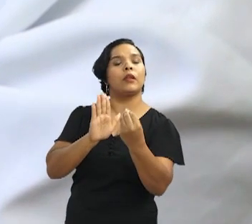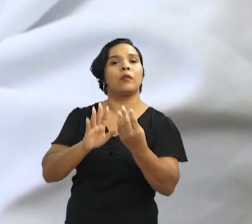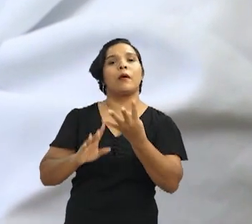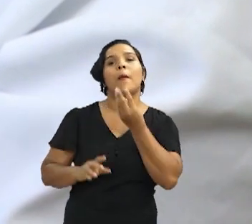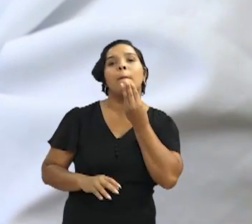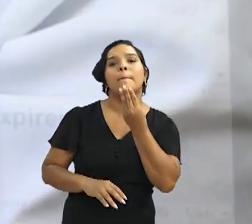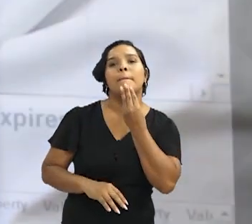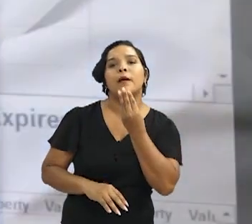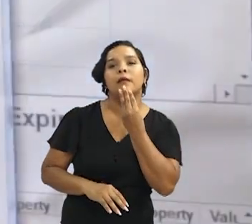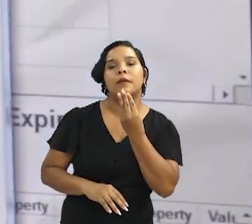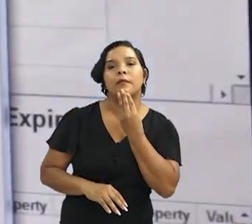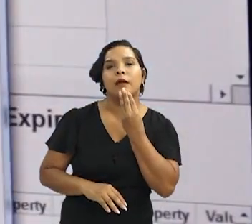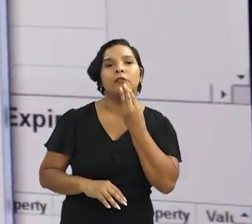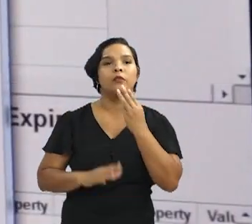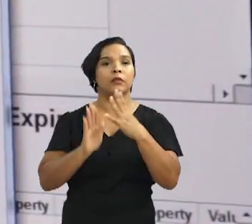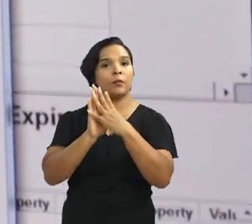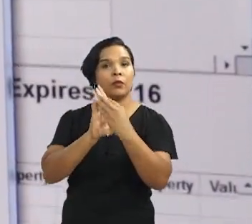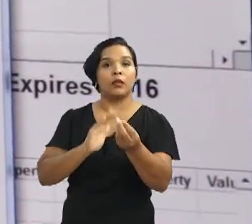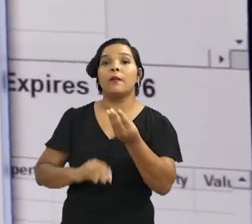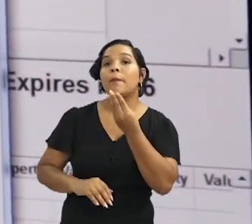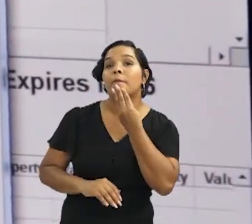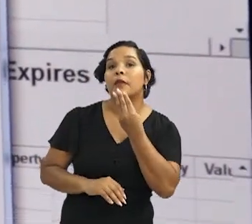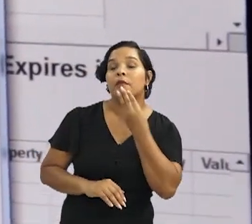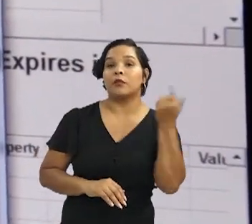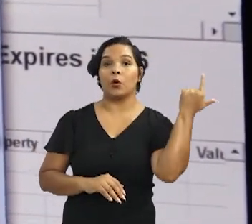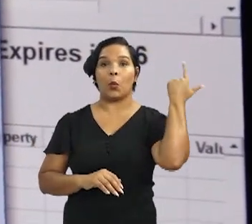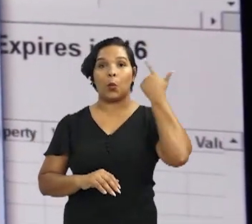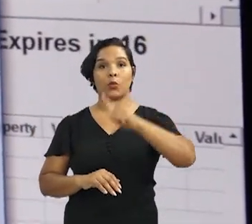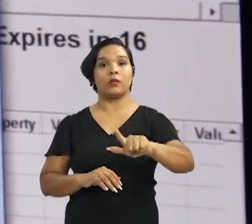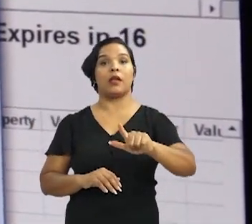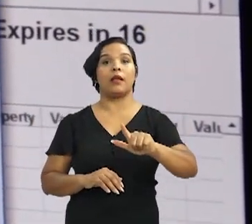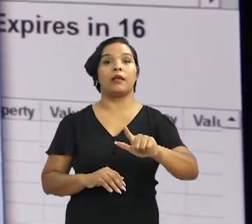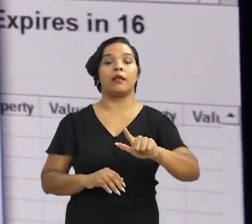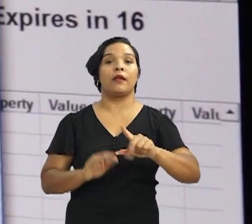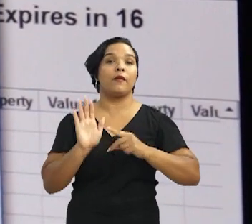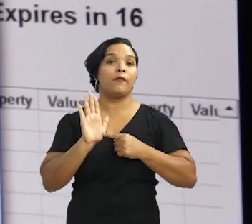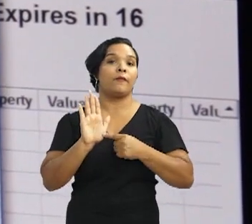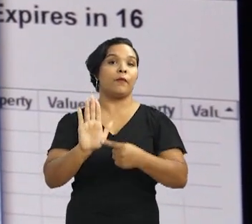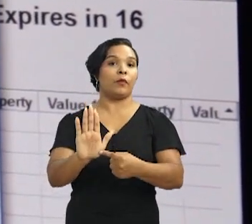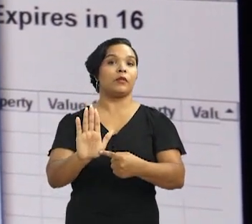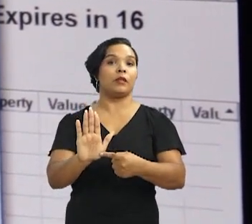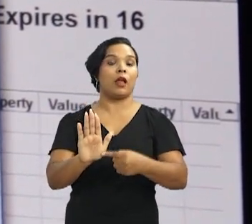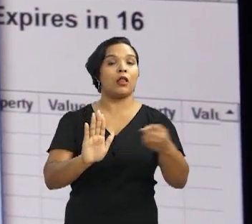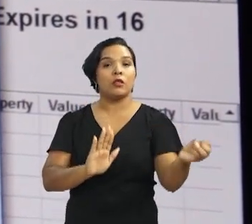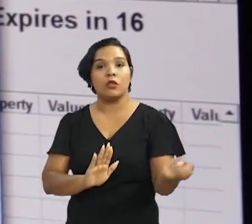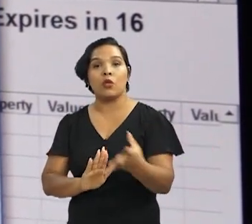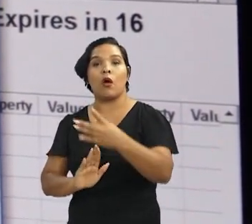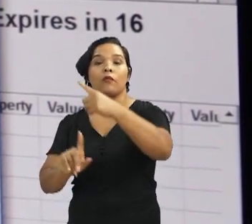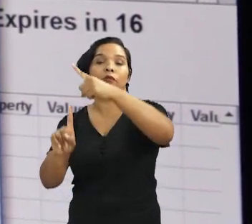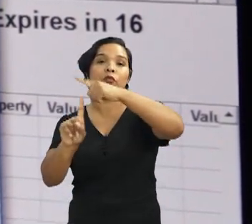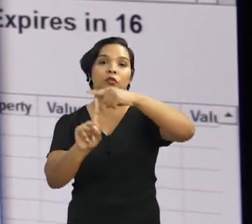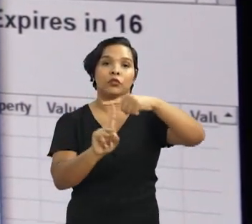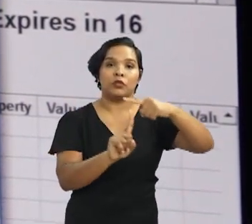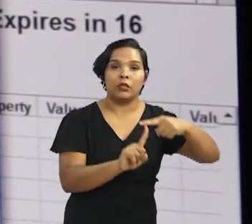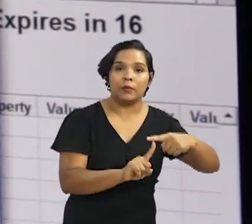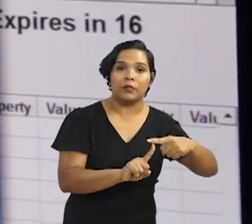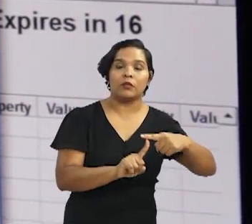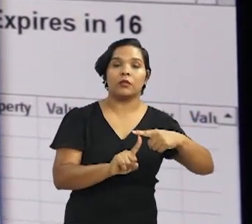modelo matemático e com esse modelo matemático a gente consegue indicar para as novas amostras que eu